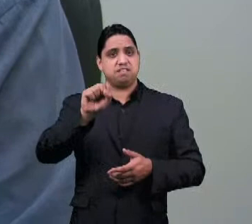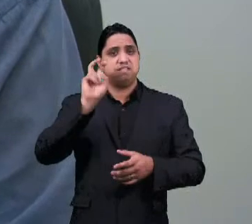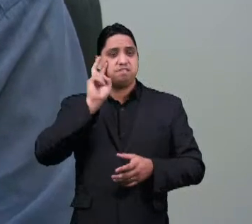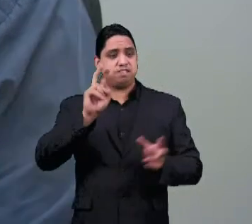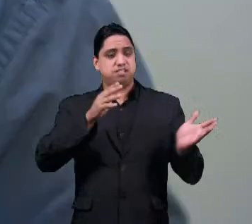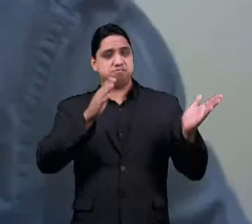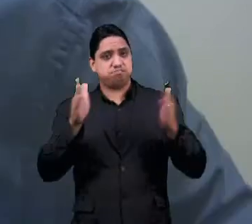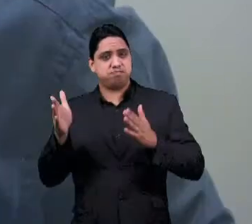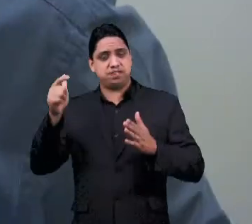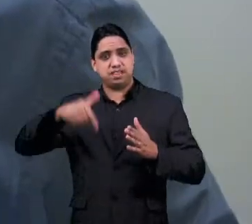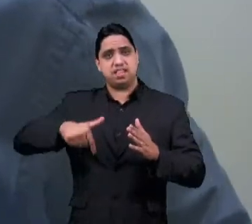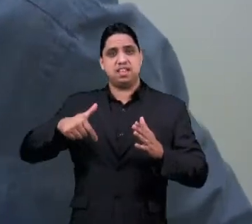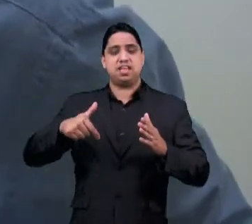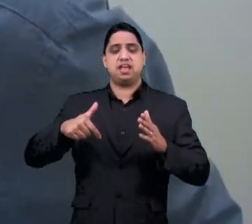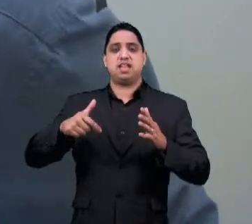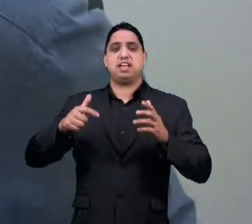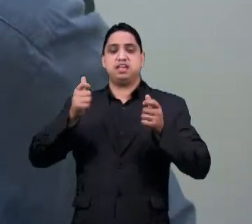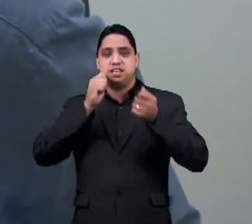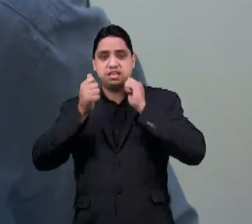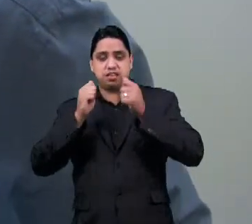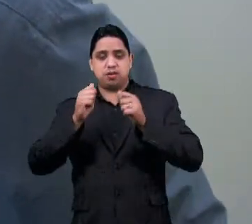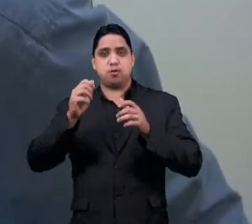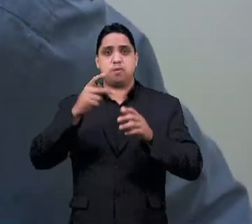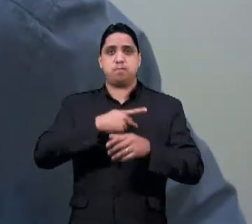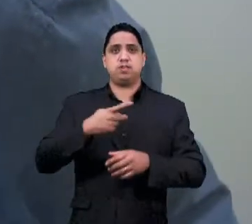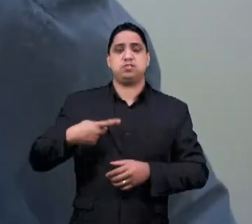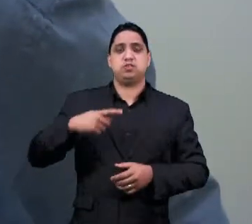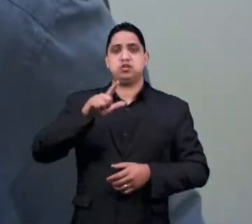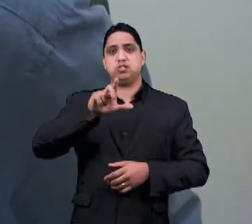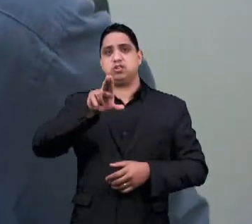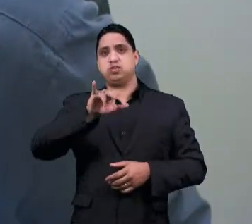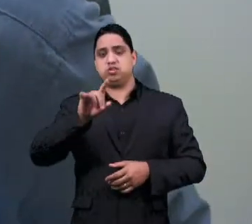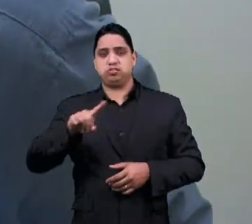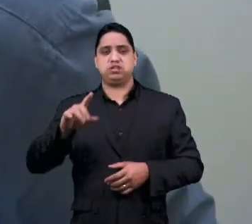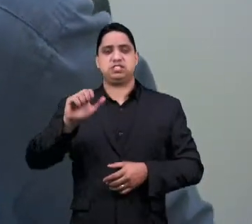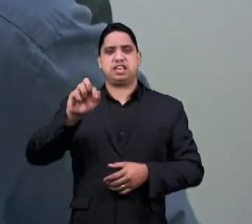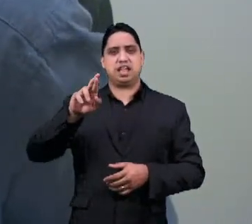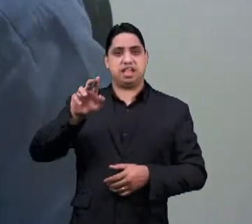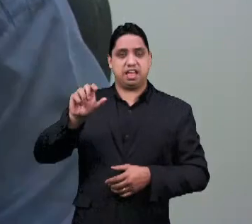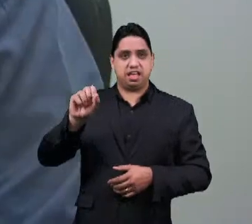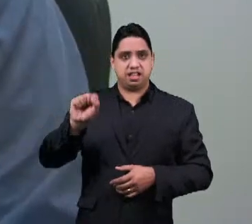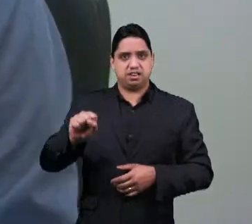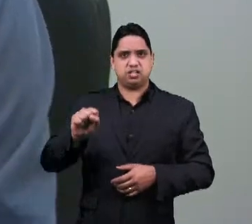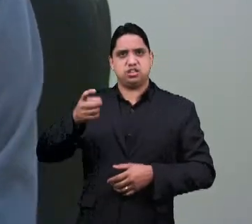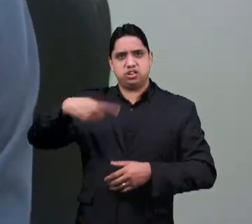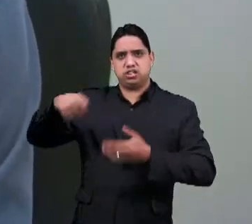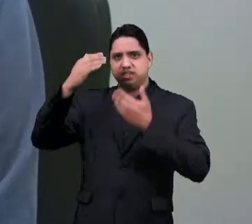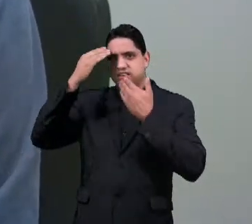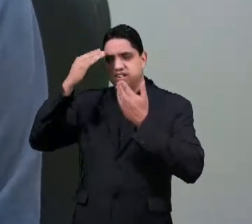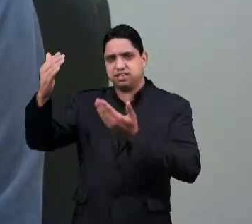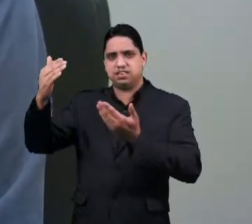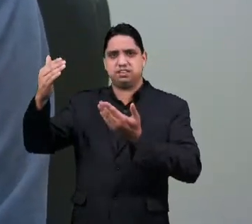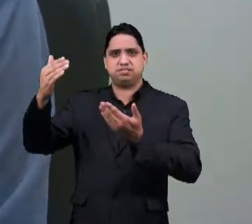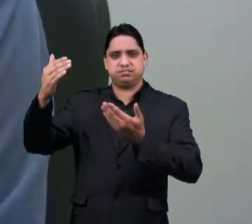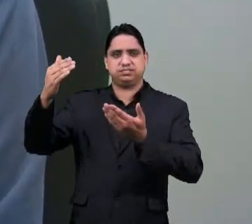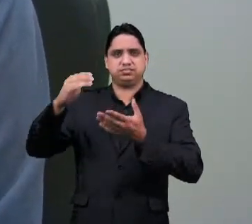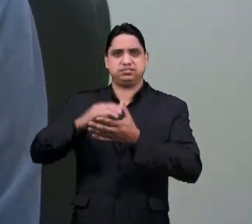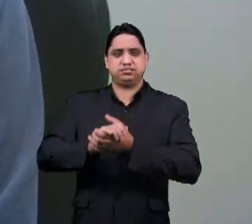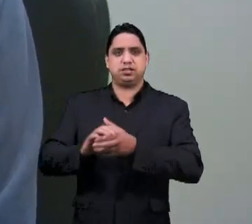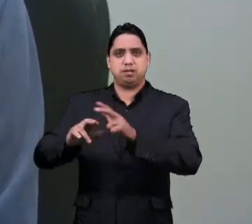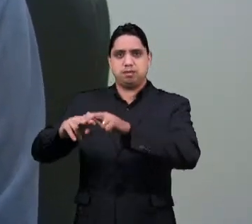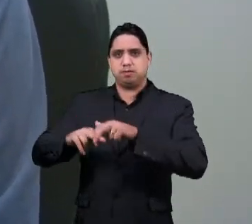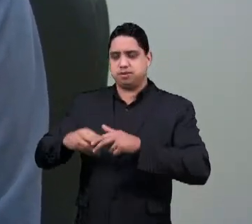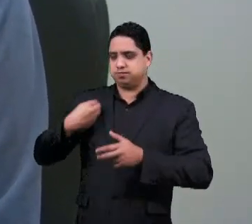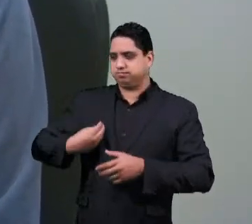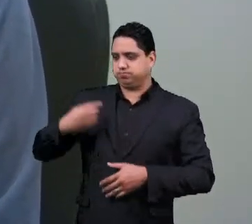entrevista com o pastor Luiz Carlos Monferrari, a quem nós agradecemos com muita alegria no coração de recebê-lo nessa